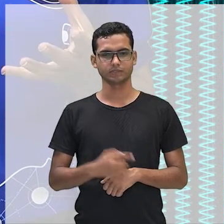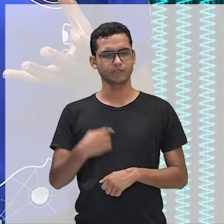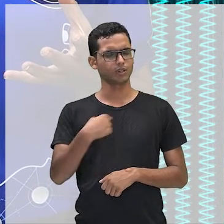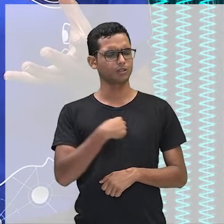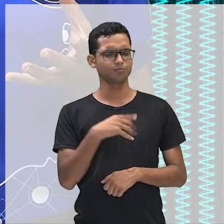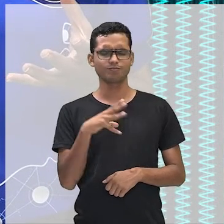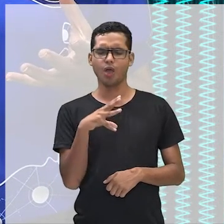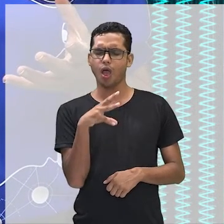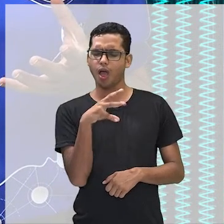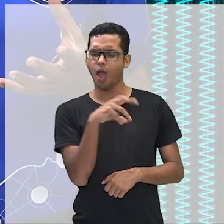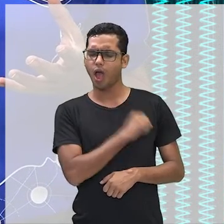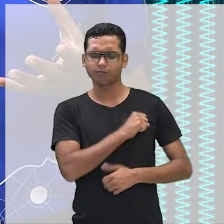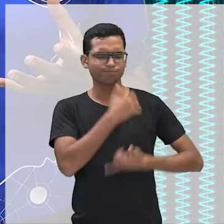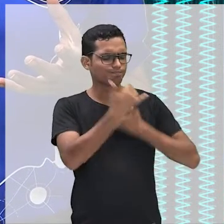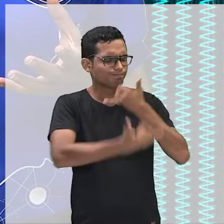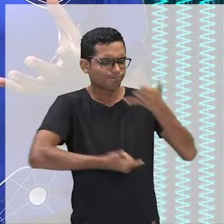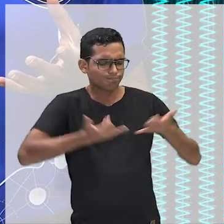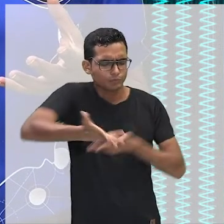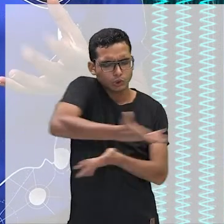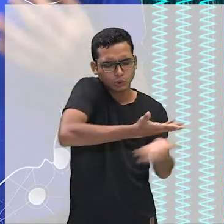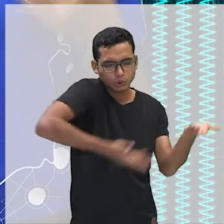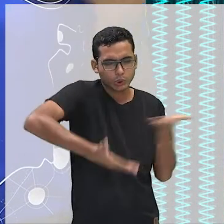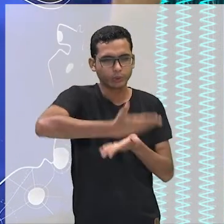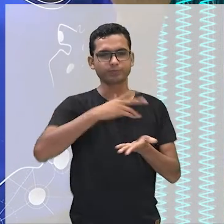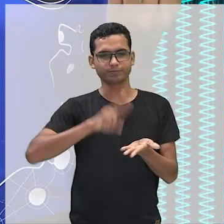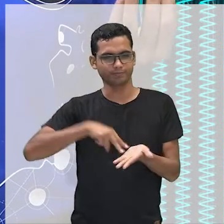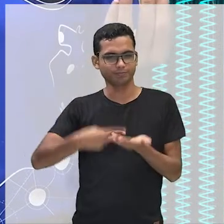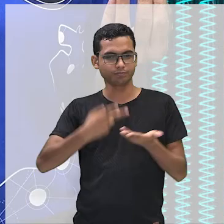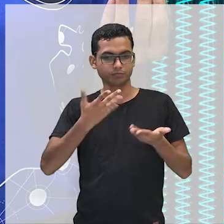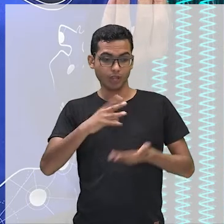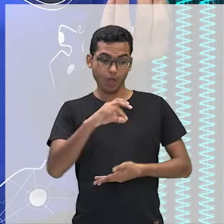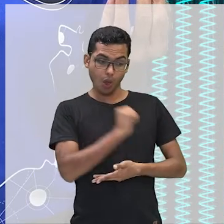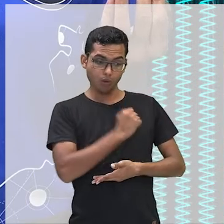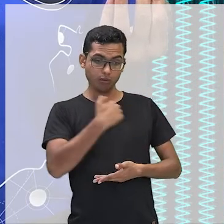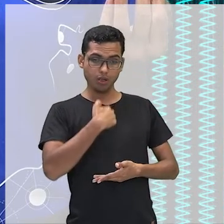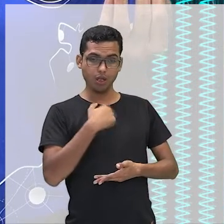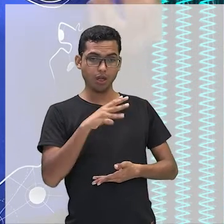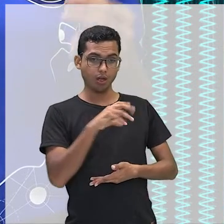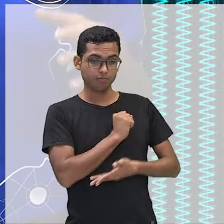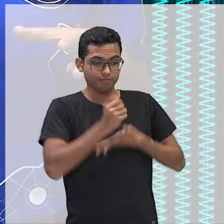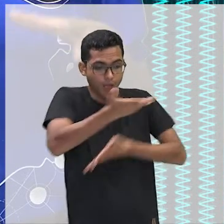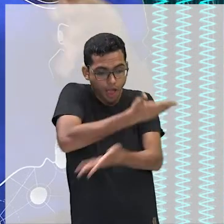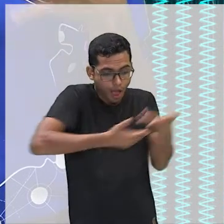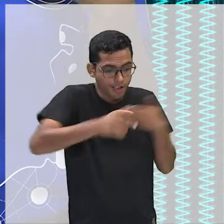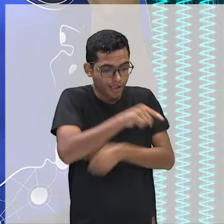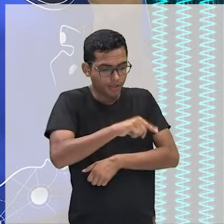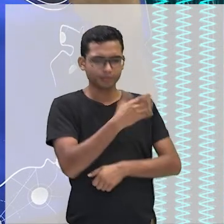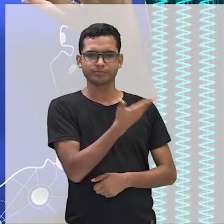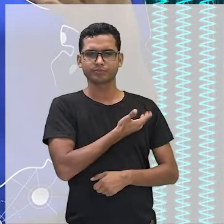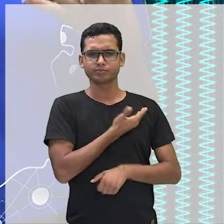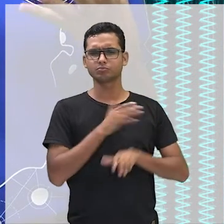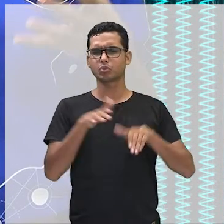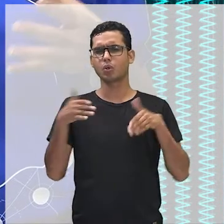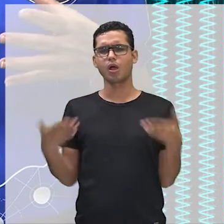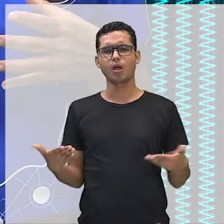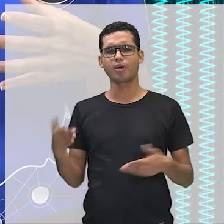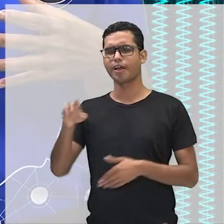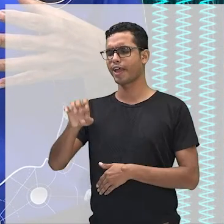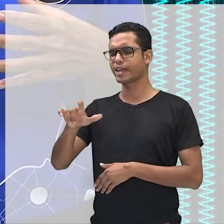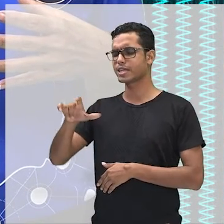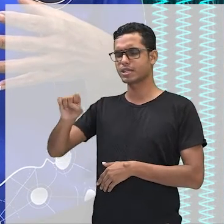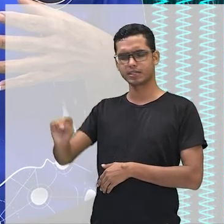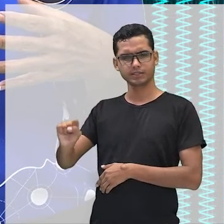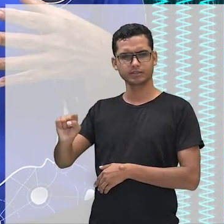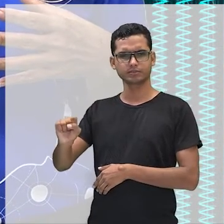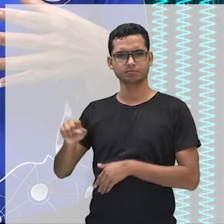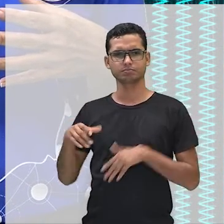eu amo brincar com eles. Eles, os meus amigos. Então, como é que seria esse eles, os meus amigos,